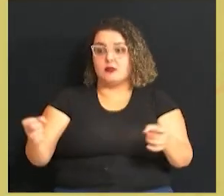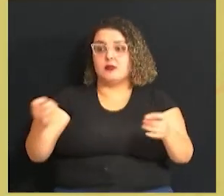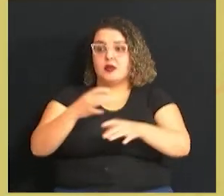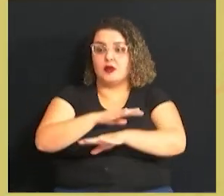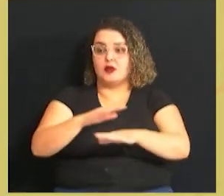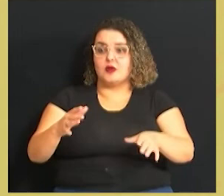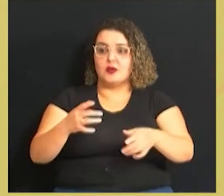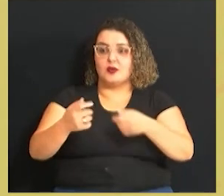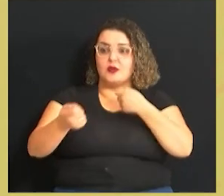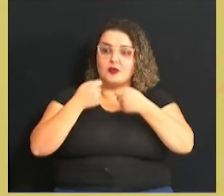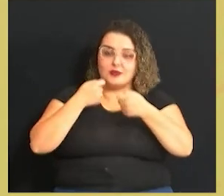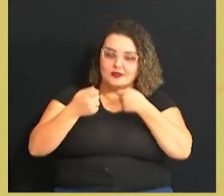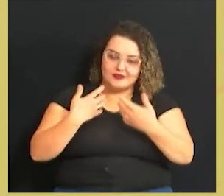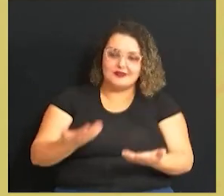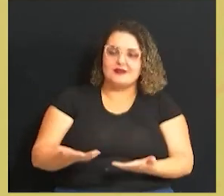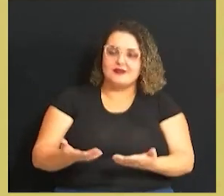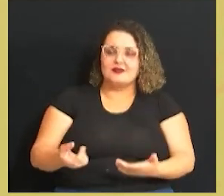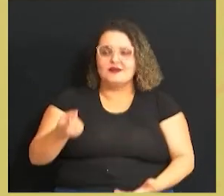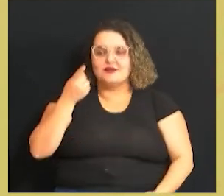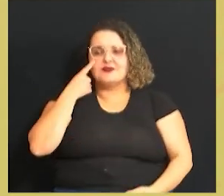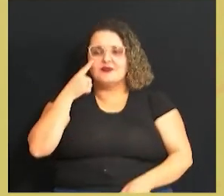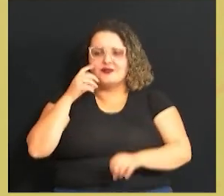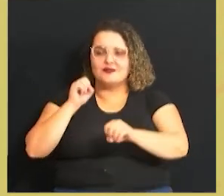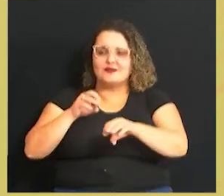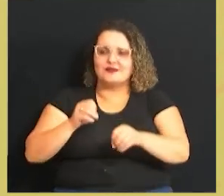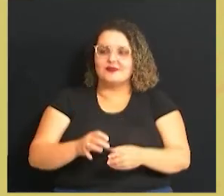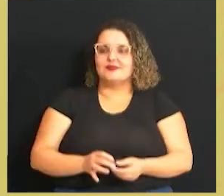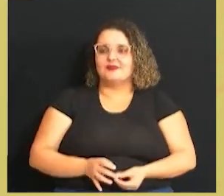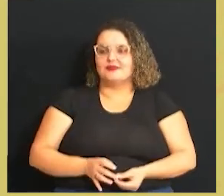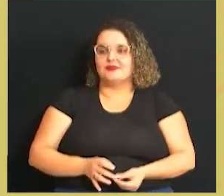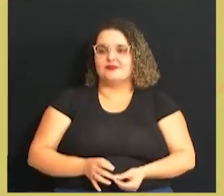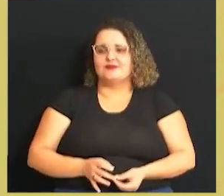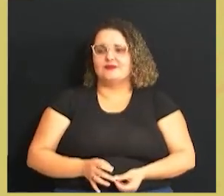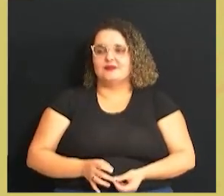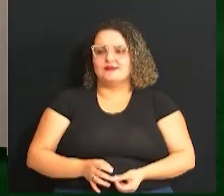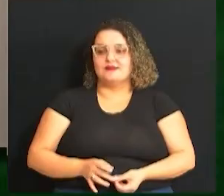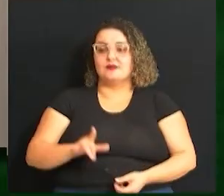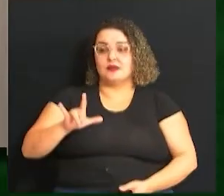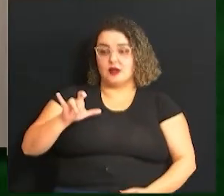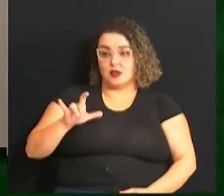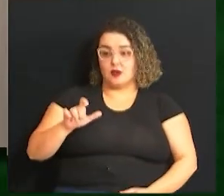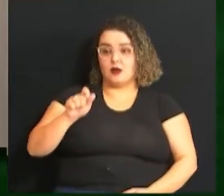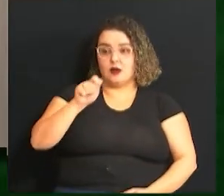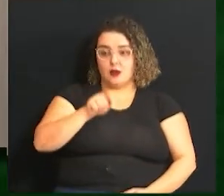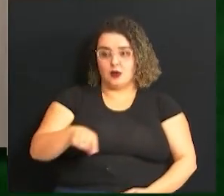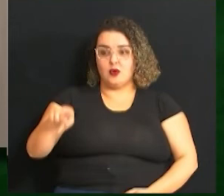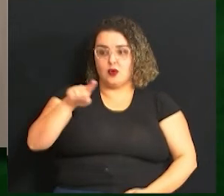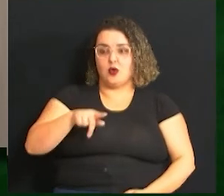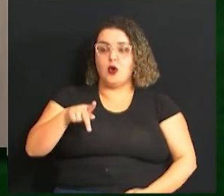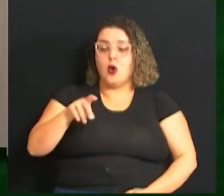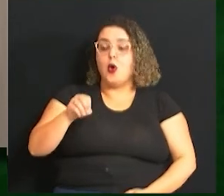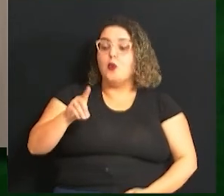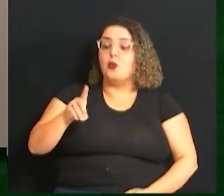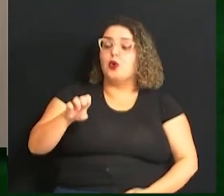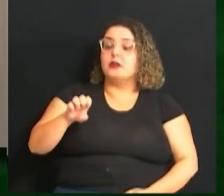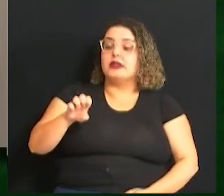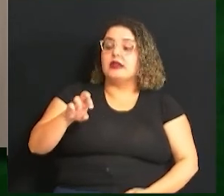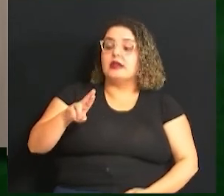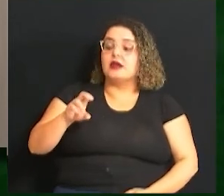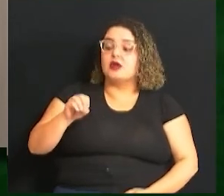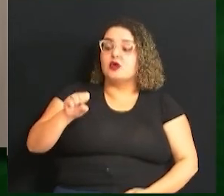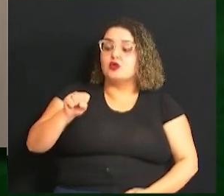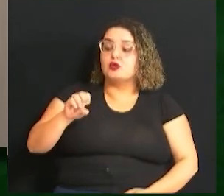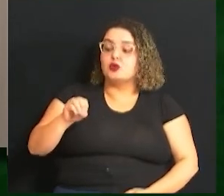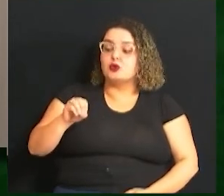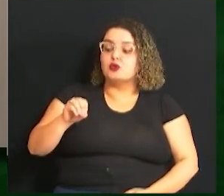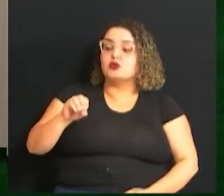pessoal aqui, para a gente encerrar o nosso papo aqui no quadro De Olho na Educação. O meu Instagram é